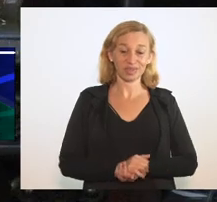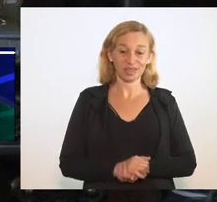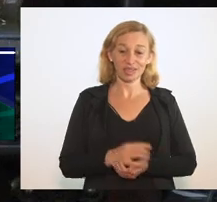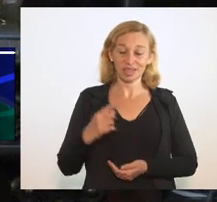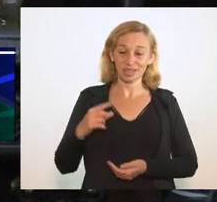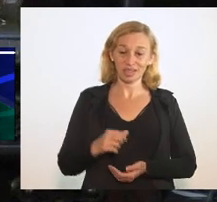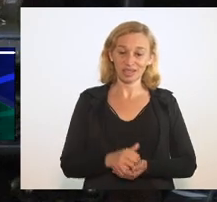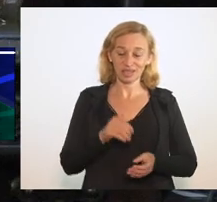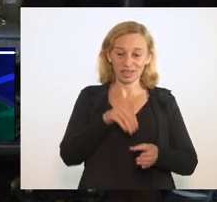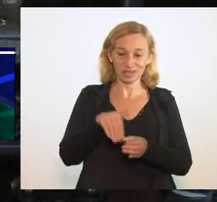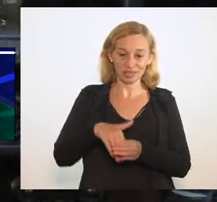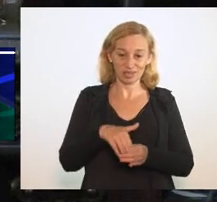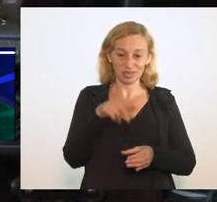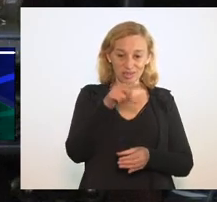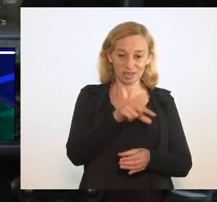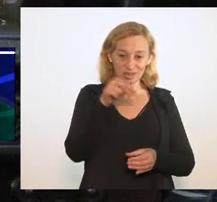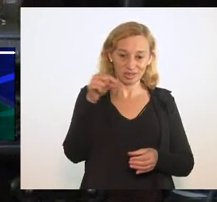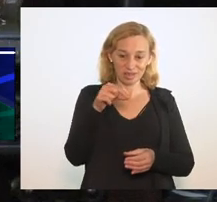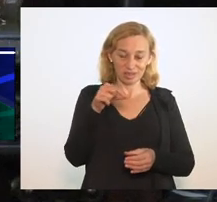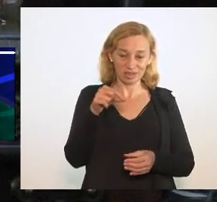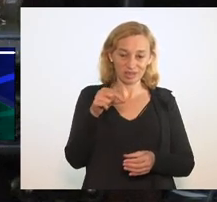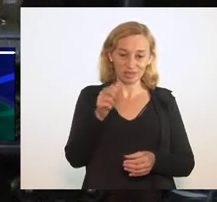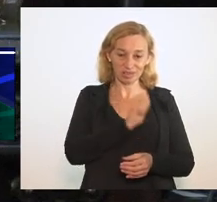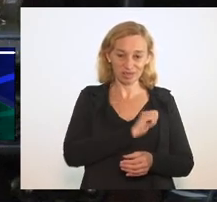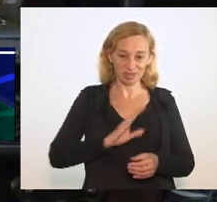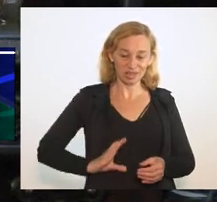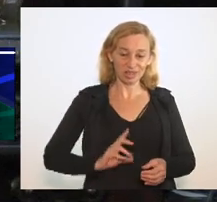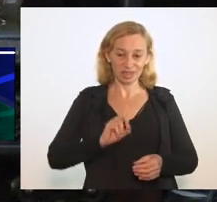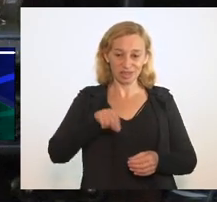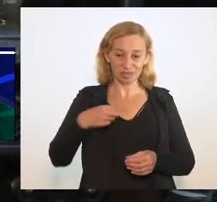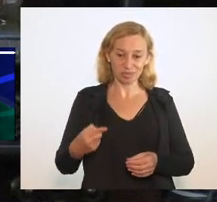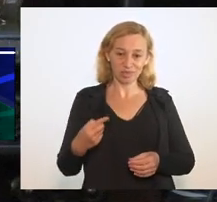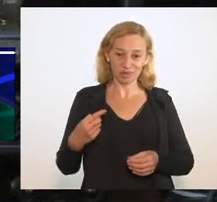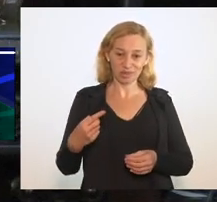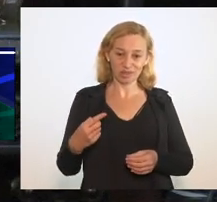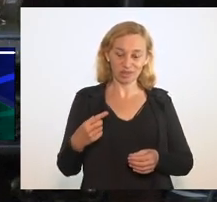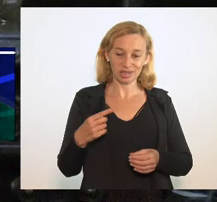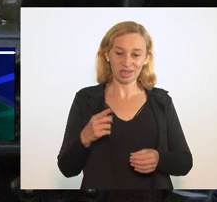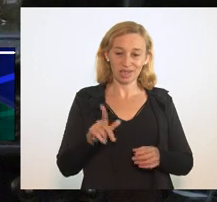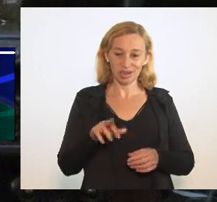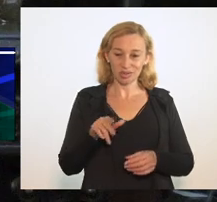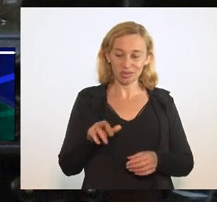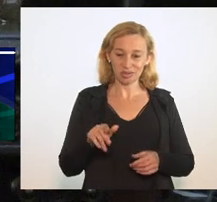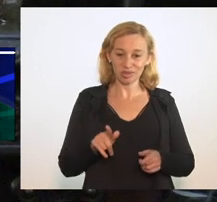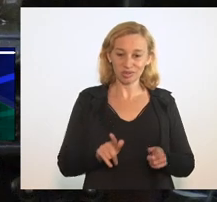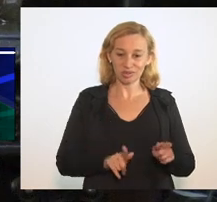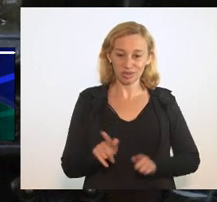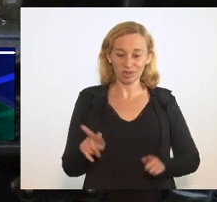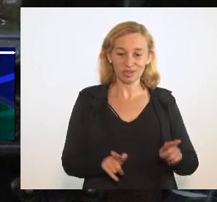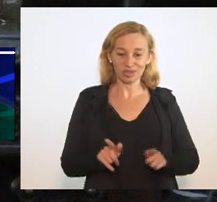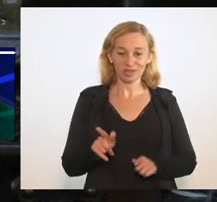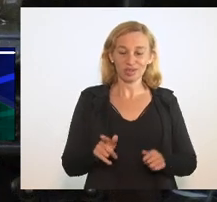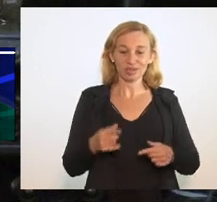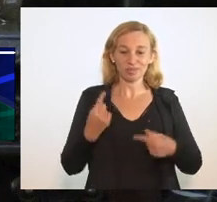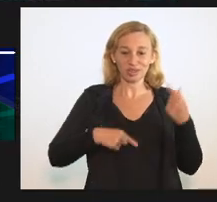a manifestar o voto ao irmão gêmeo. Obrigado, meu irmão. Para discutir a